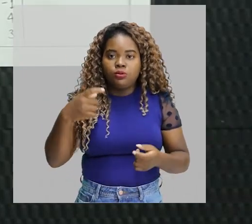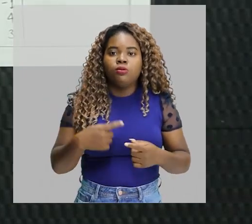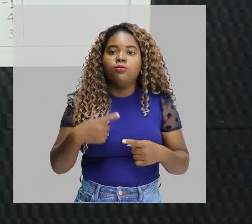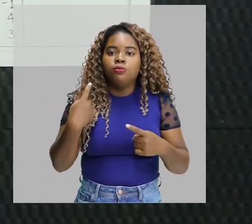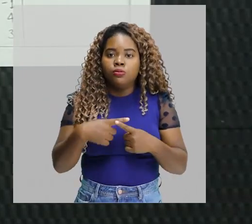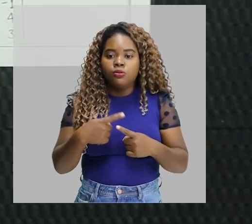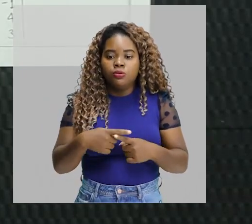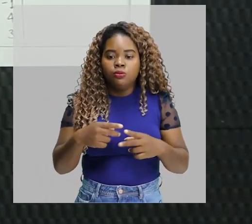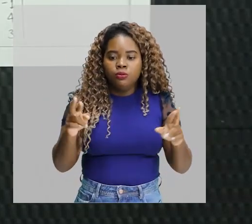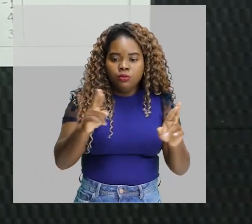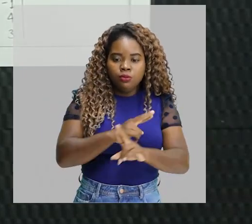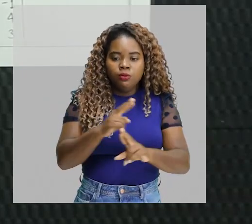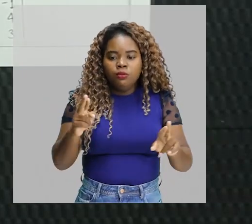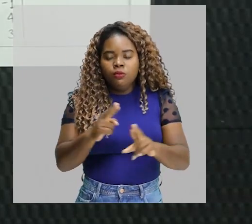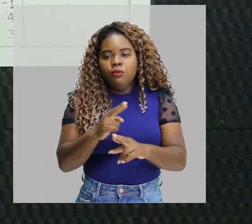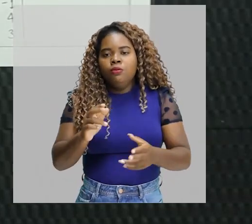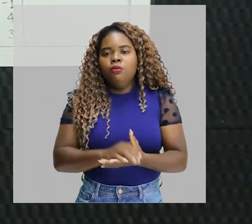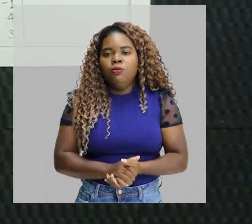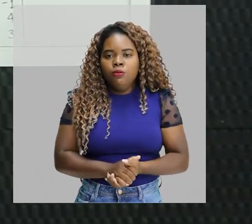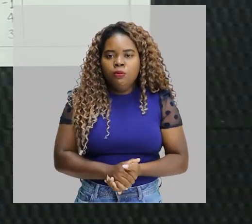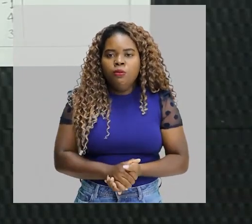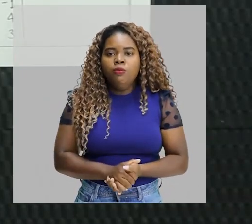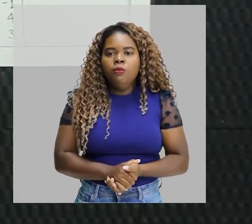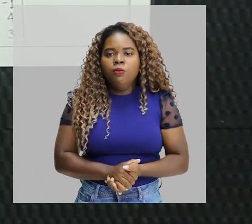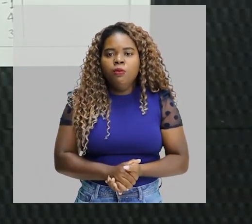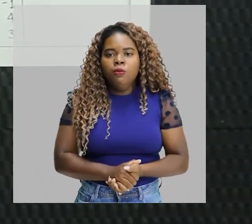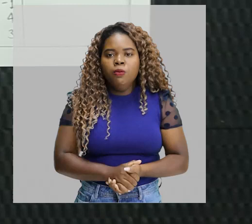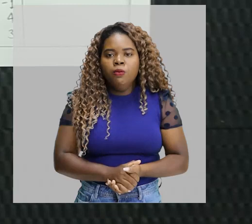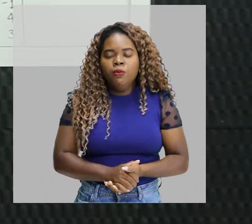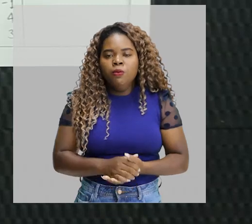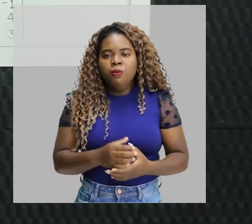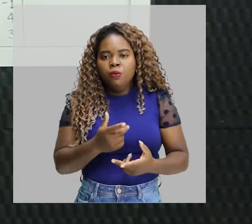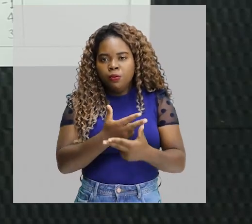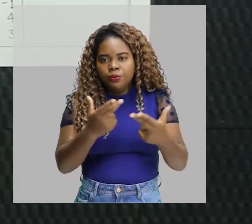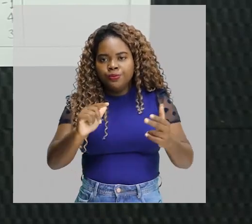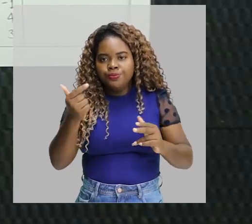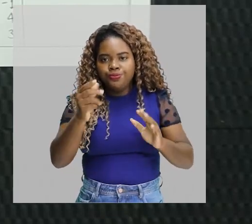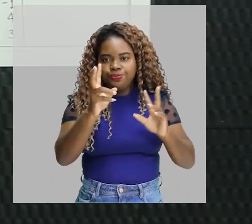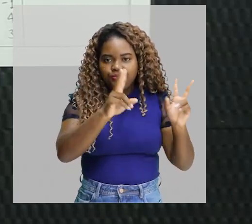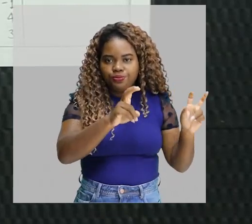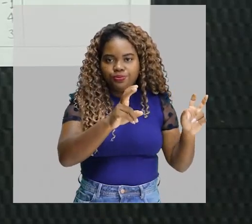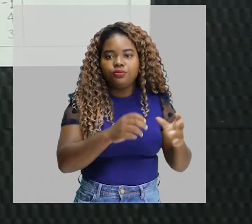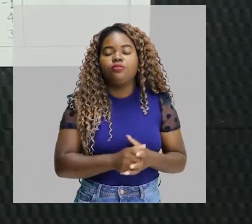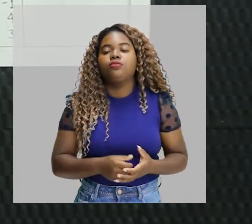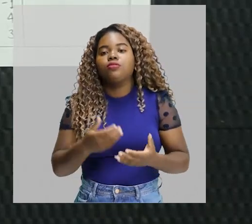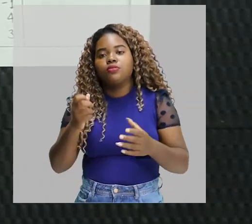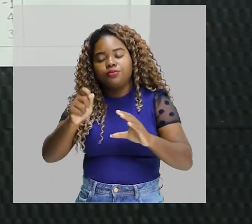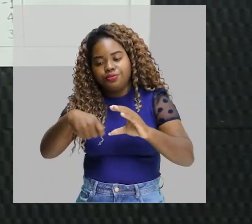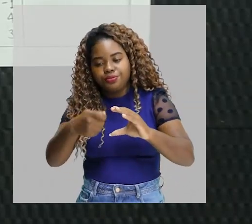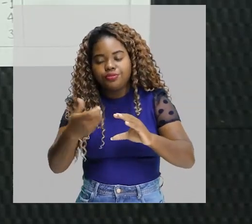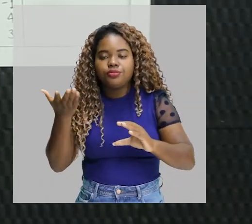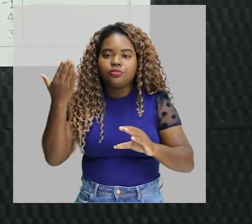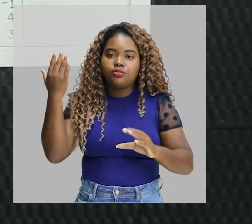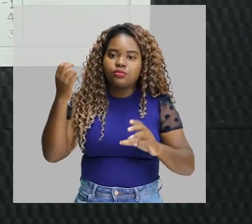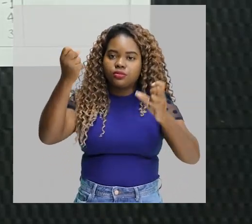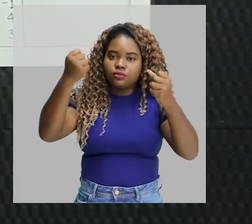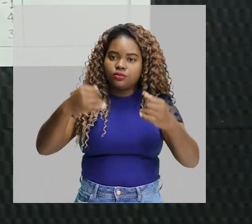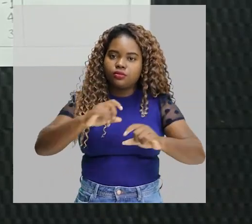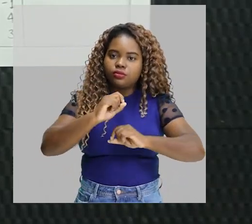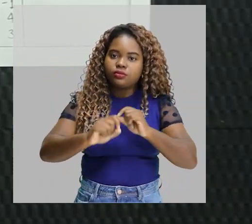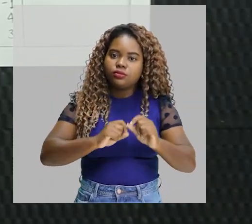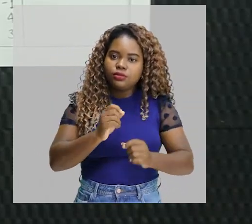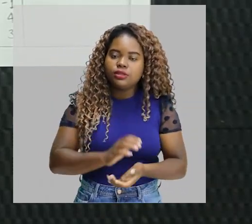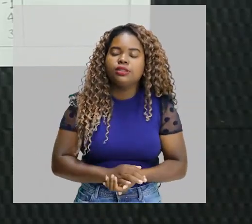um precisador outro tá então o vídeo anterior nós falamos conceito de determinante e mostramos como é que a